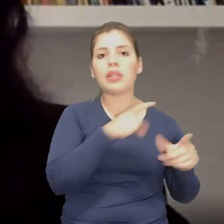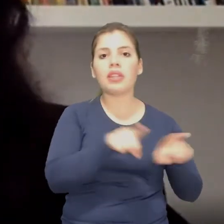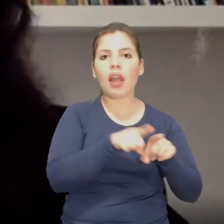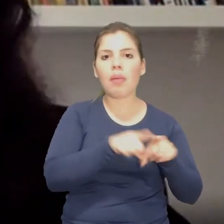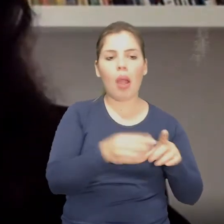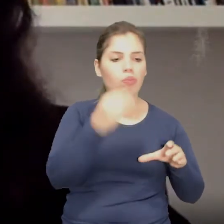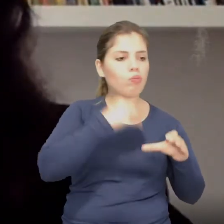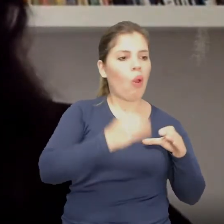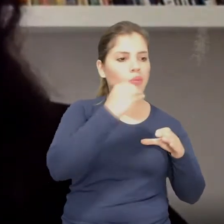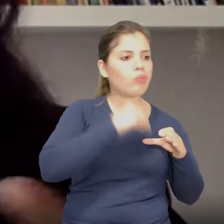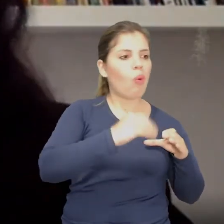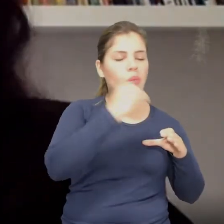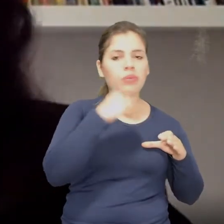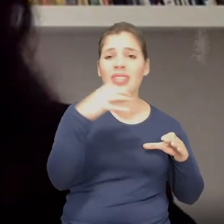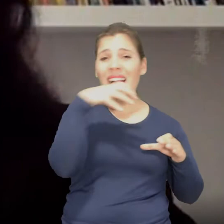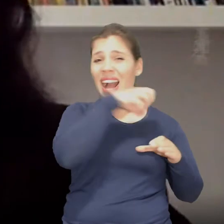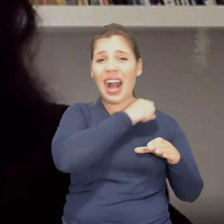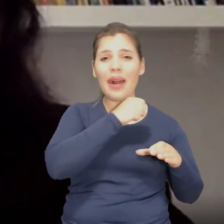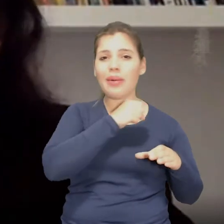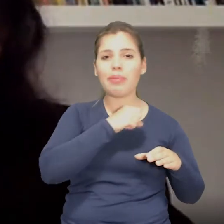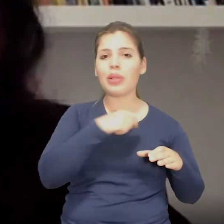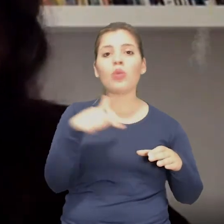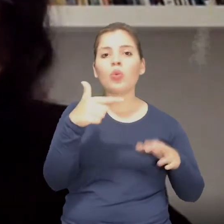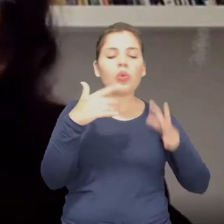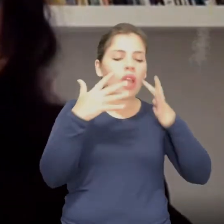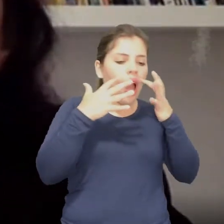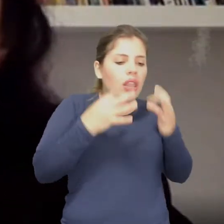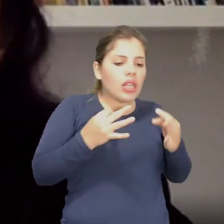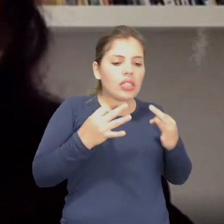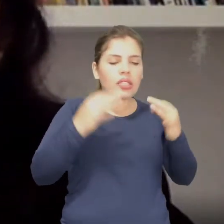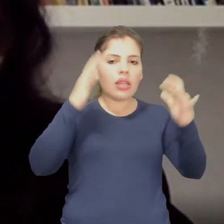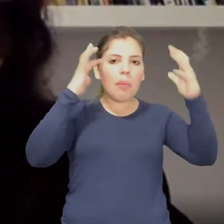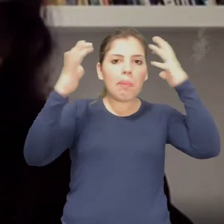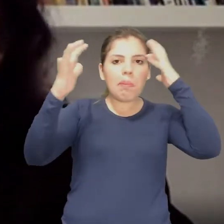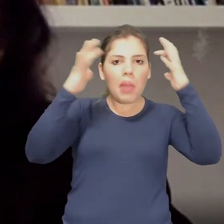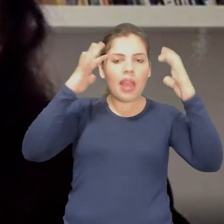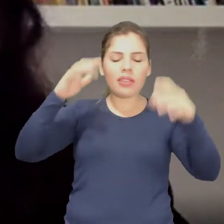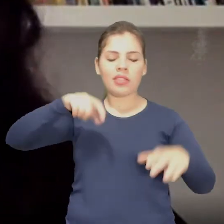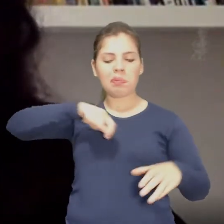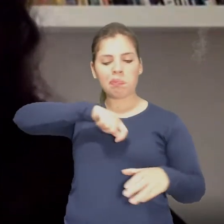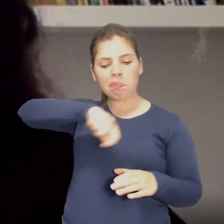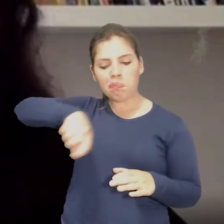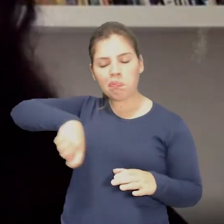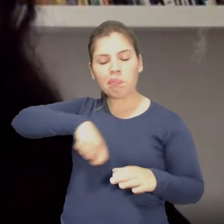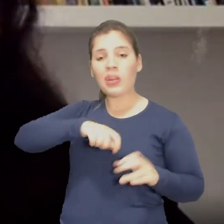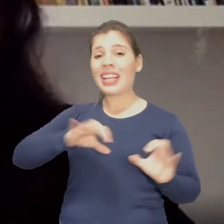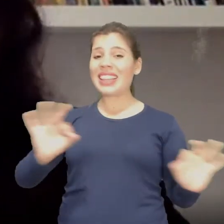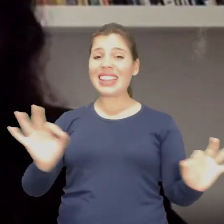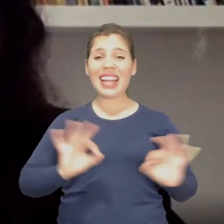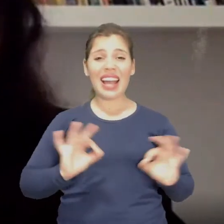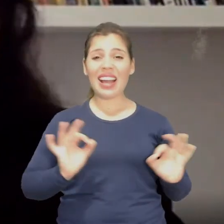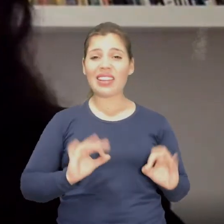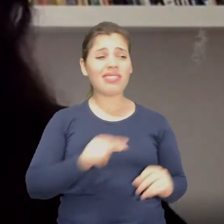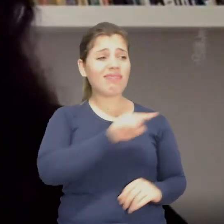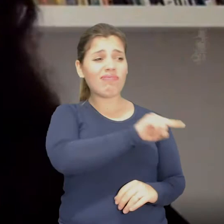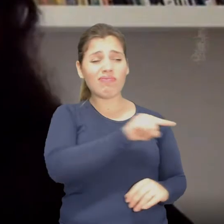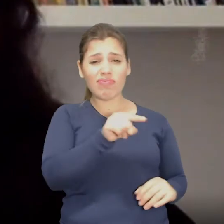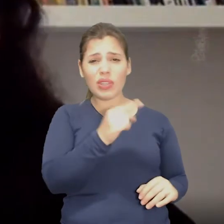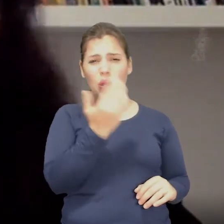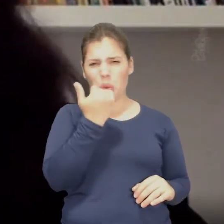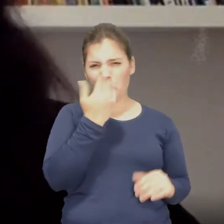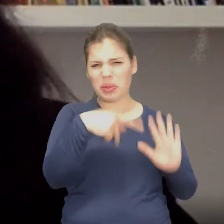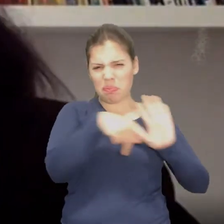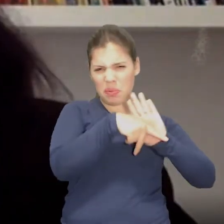muito rápido, como a gente consome rápido sem pensar na comida, sem preparar. Então,